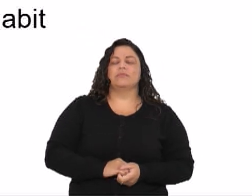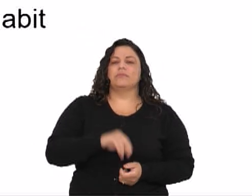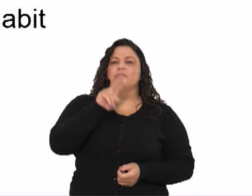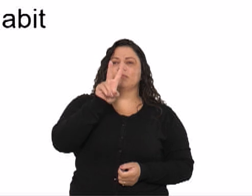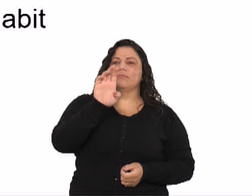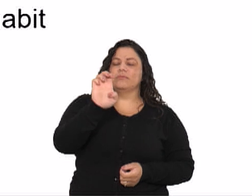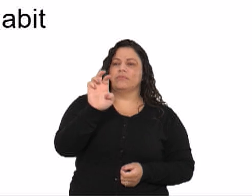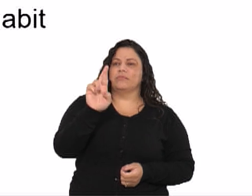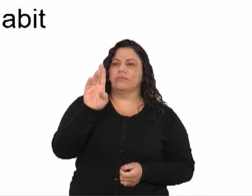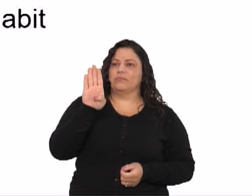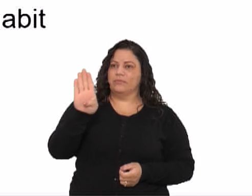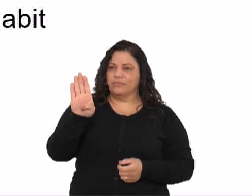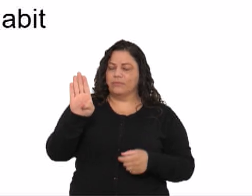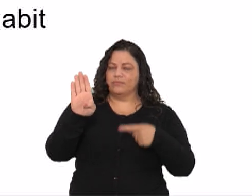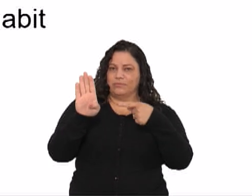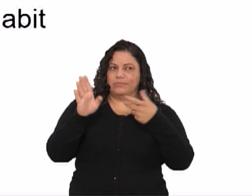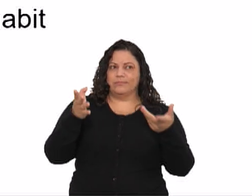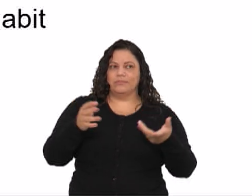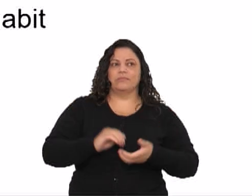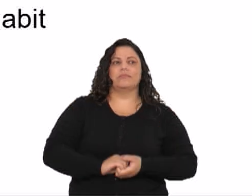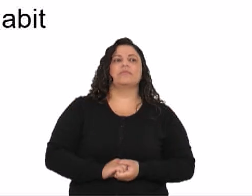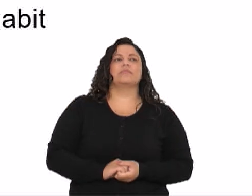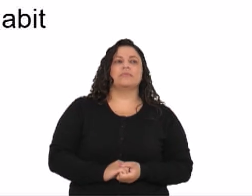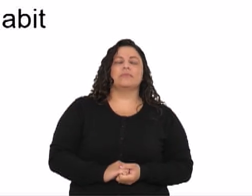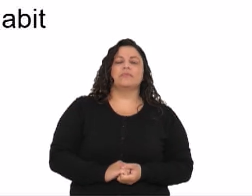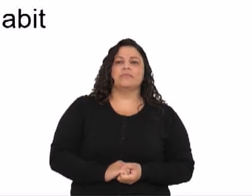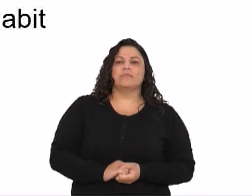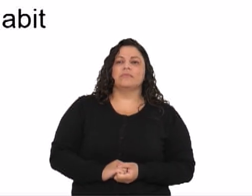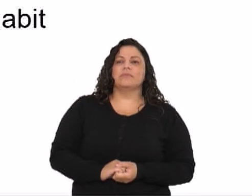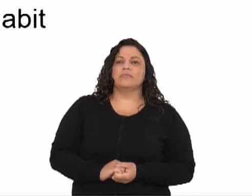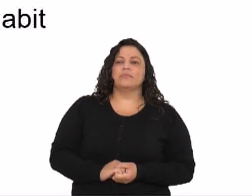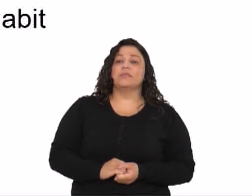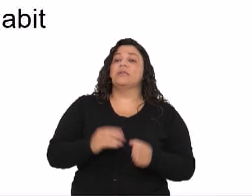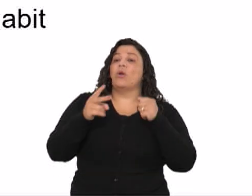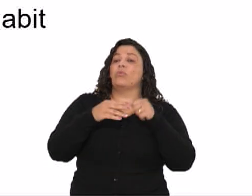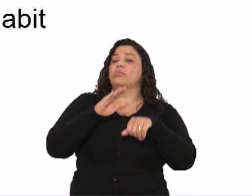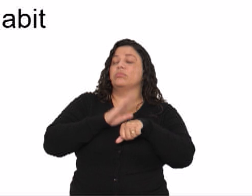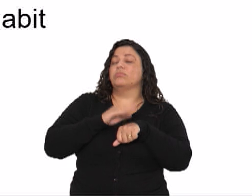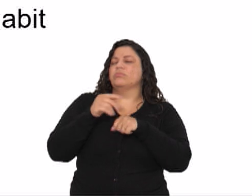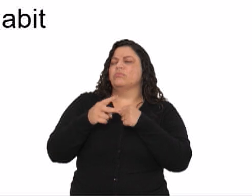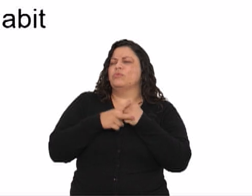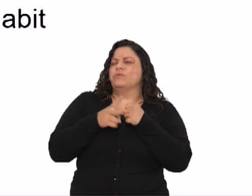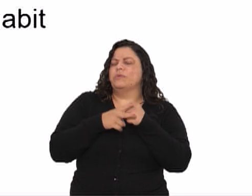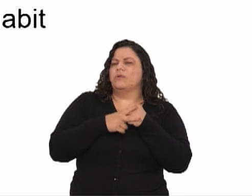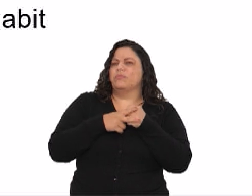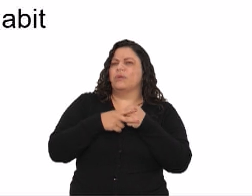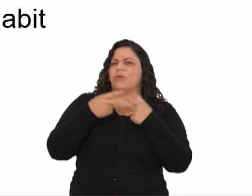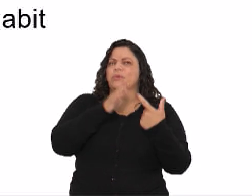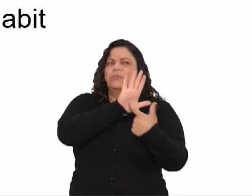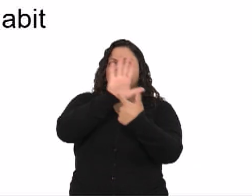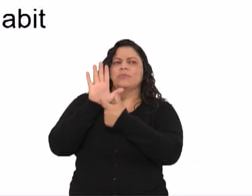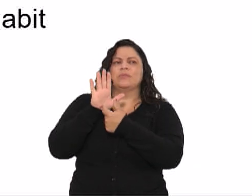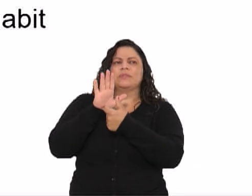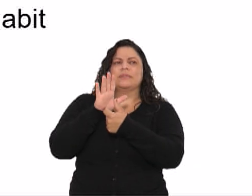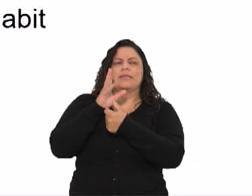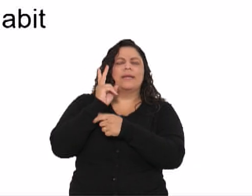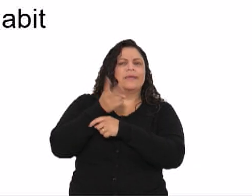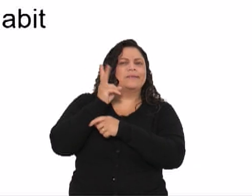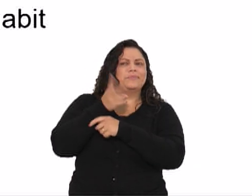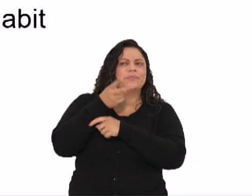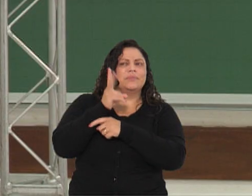essa a segunda alternativa? Porque a segunda está dizendo que é uma palavra que é o opósito. Sinônimo não é opósito. O opósito é o